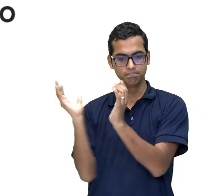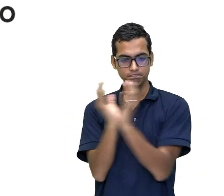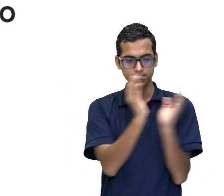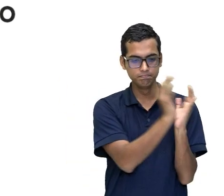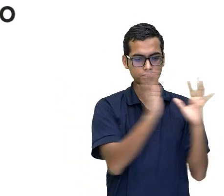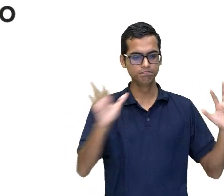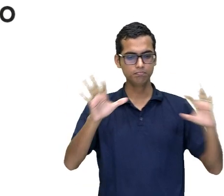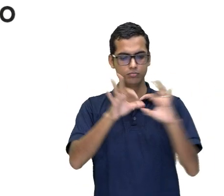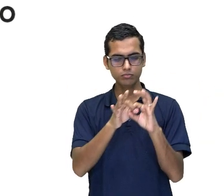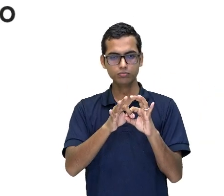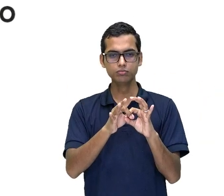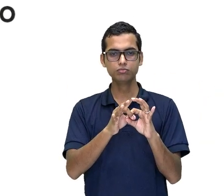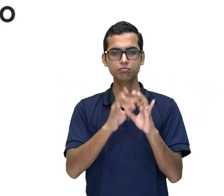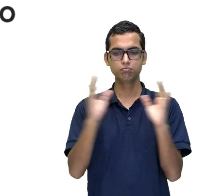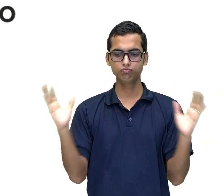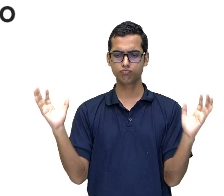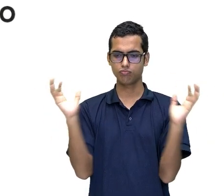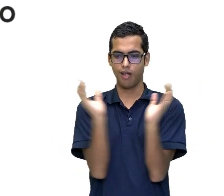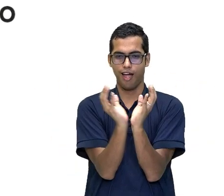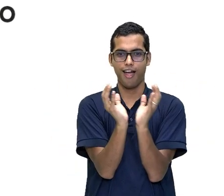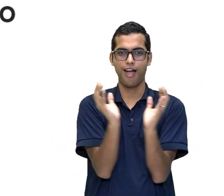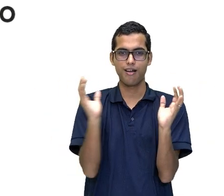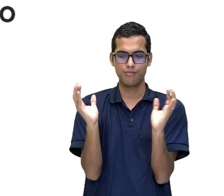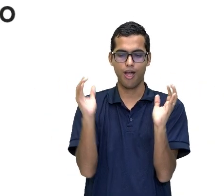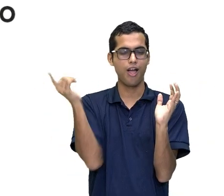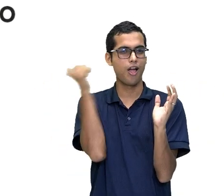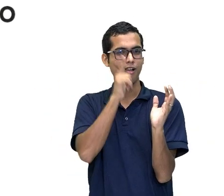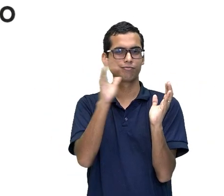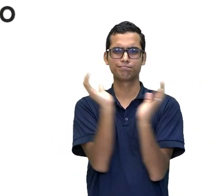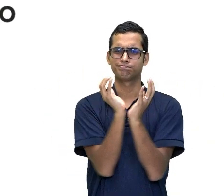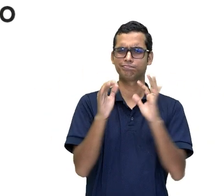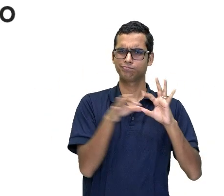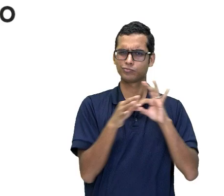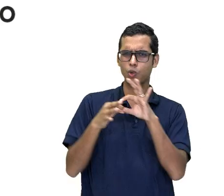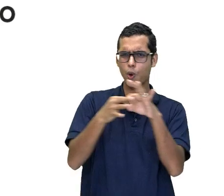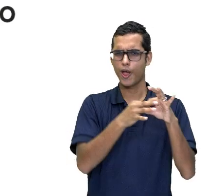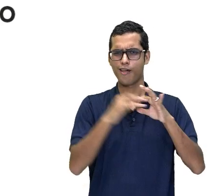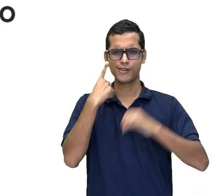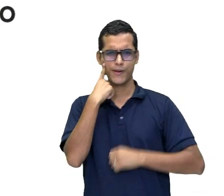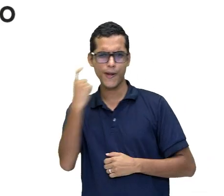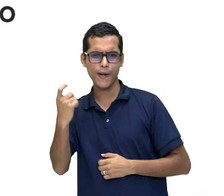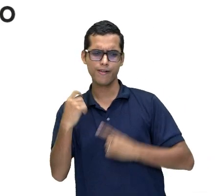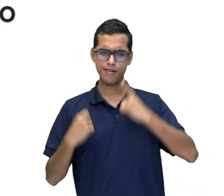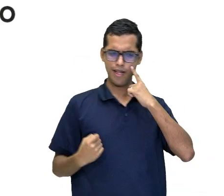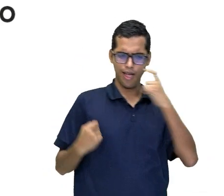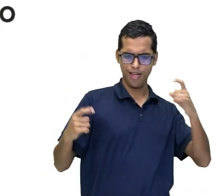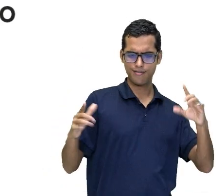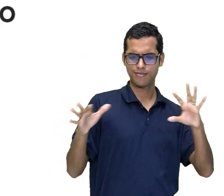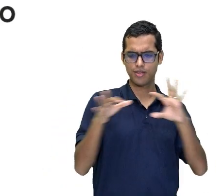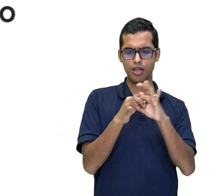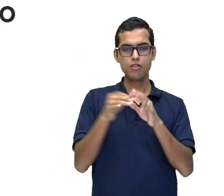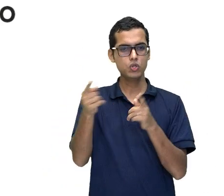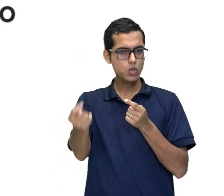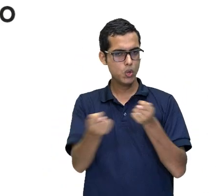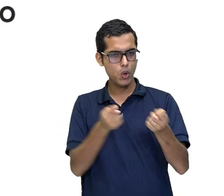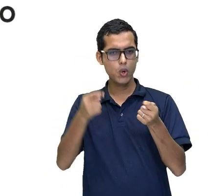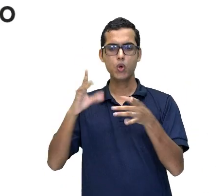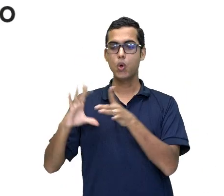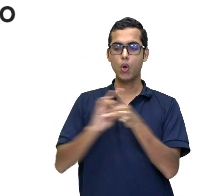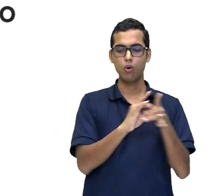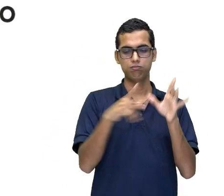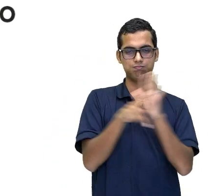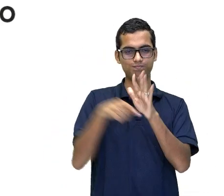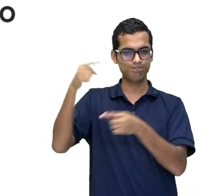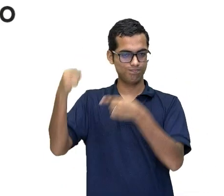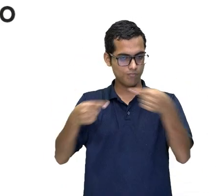oligarquia que unia os interesses dessas duas grandes oligarquias que basicamente vão dominar o cenário político